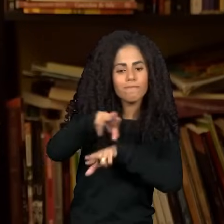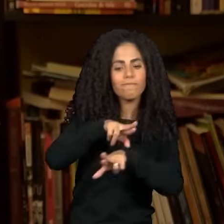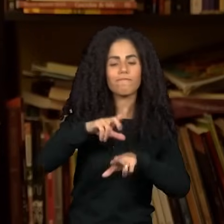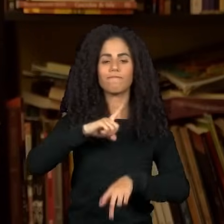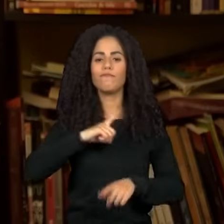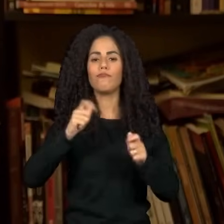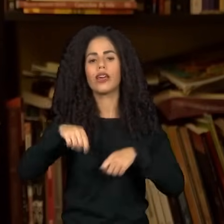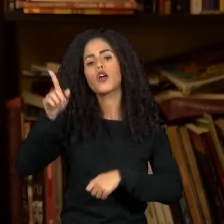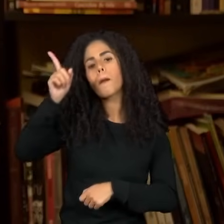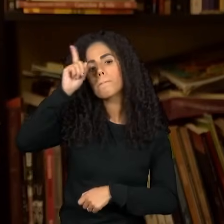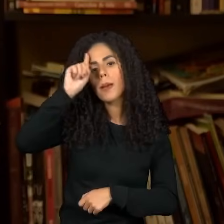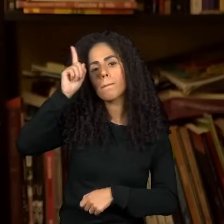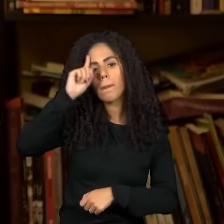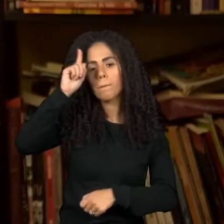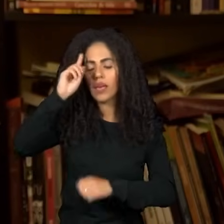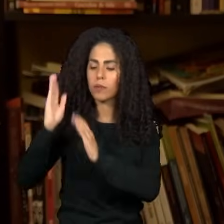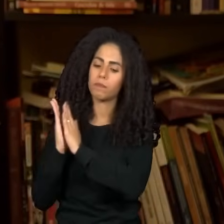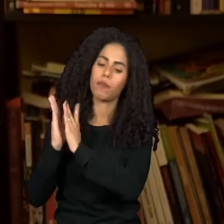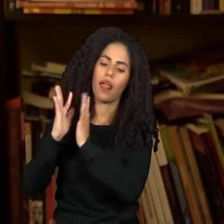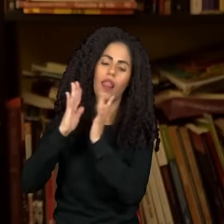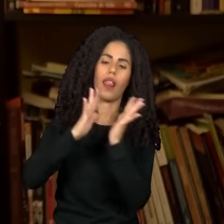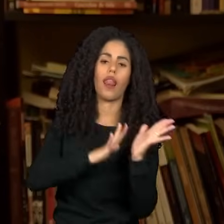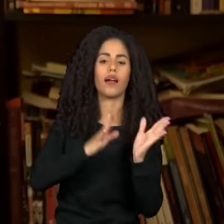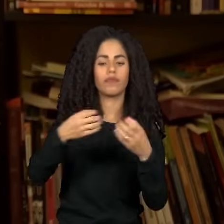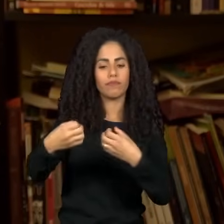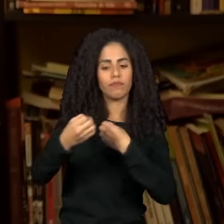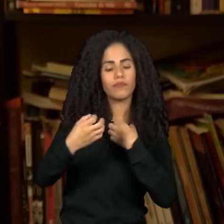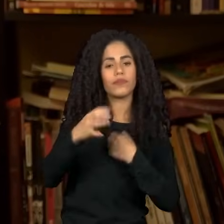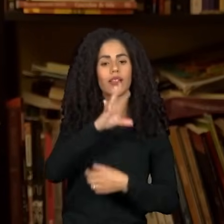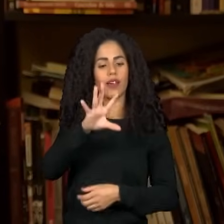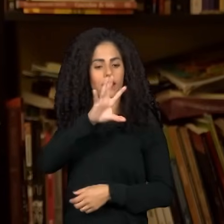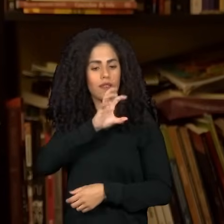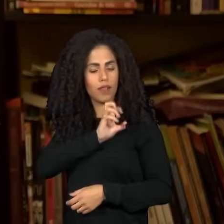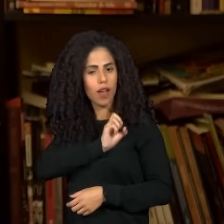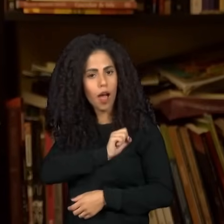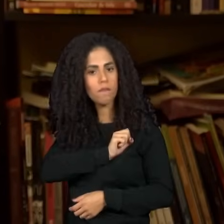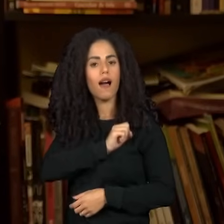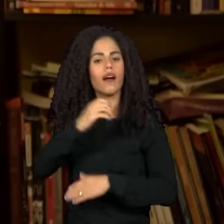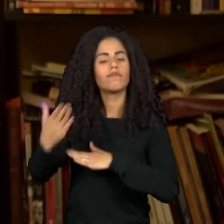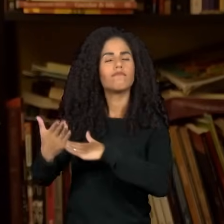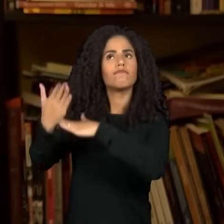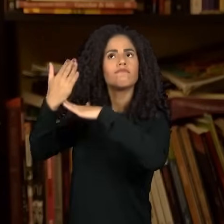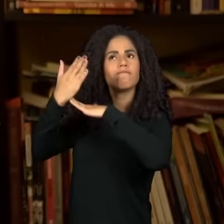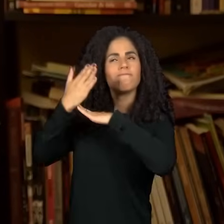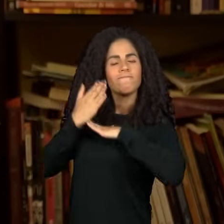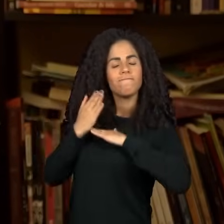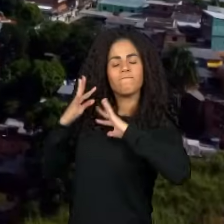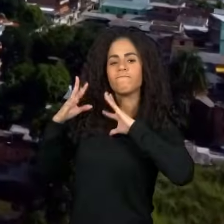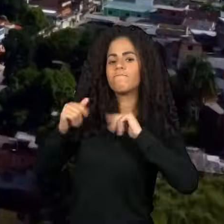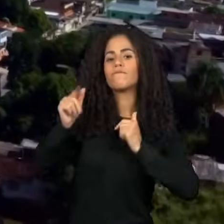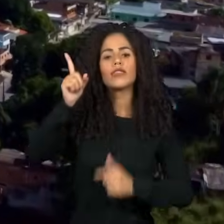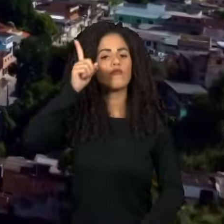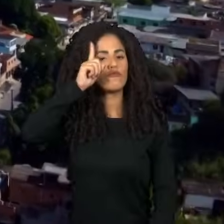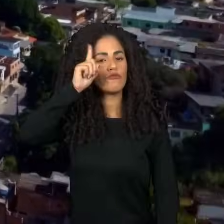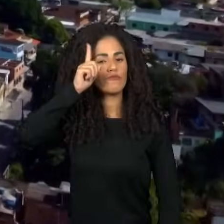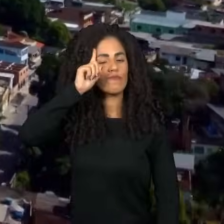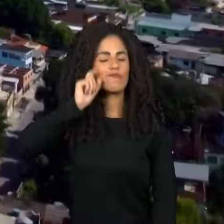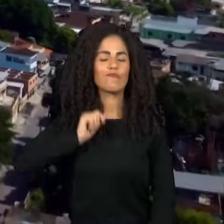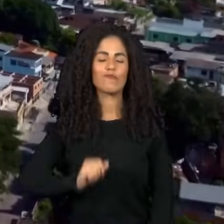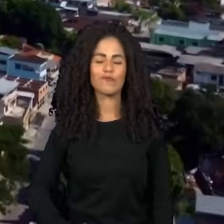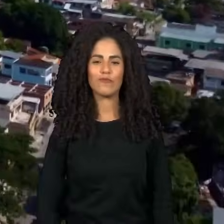nosso cotidiano ensinam que amar é um exercício de todo dia.